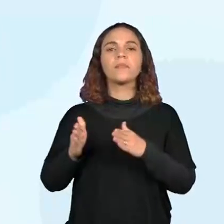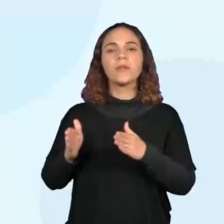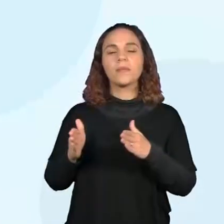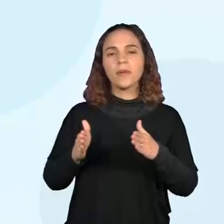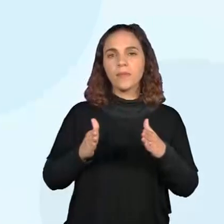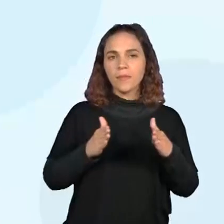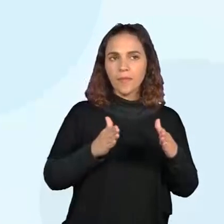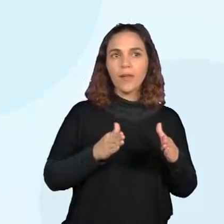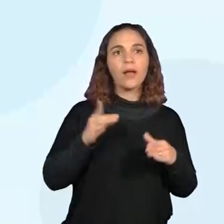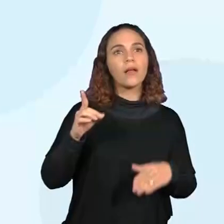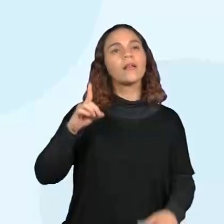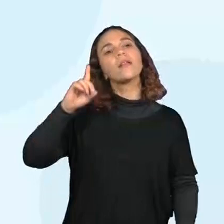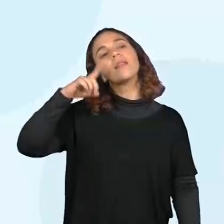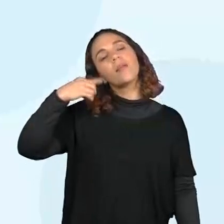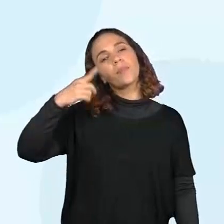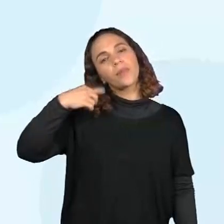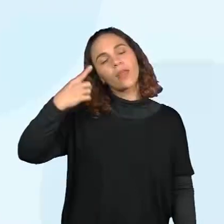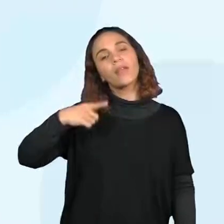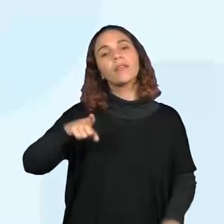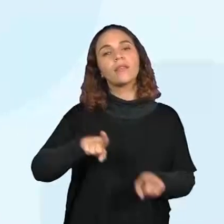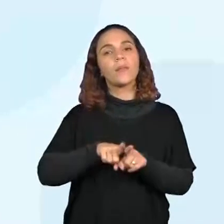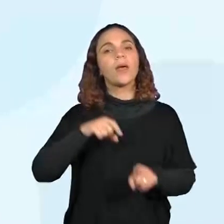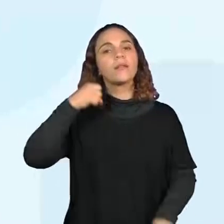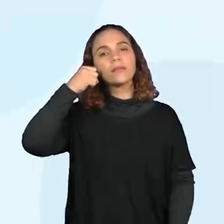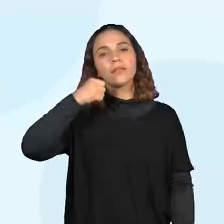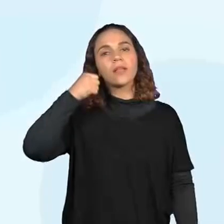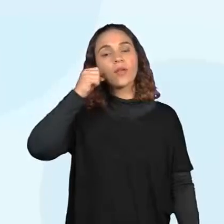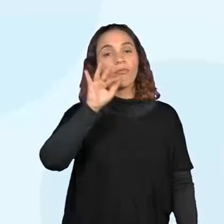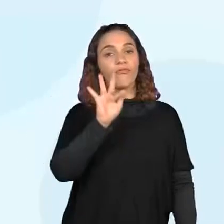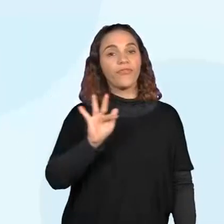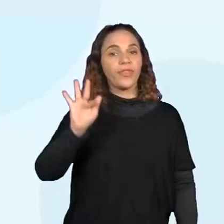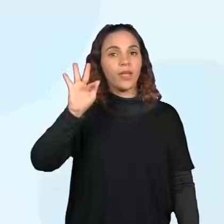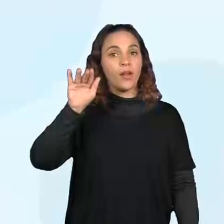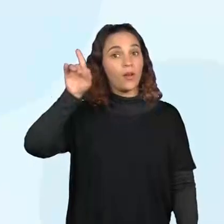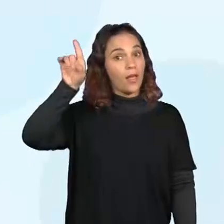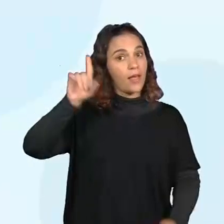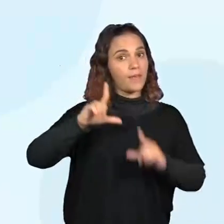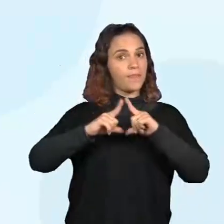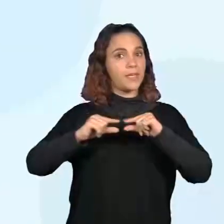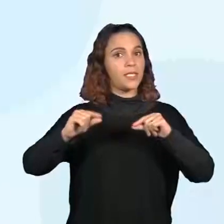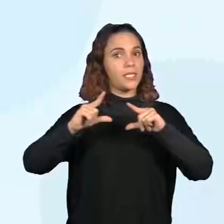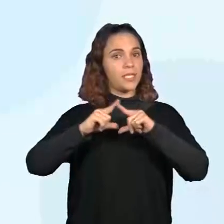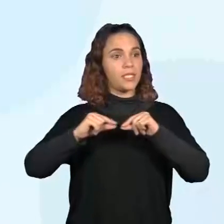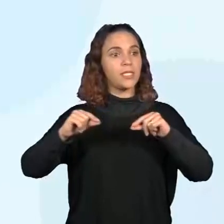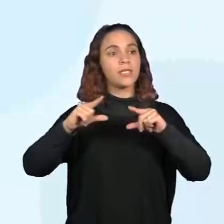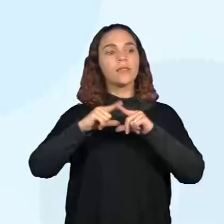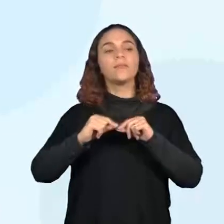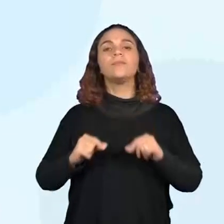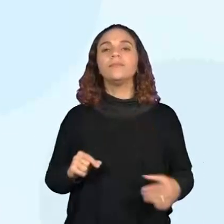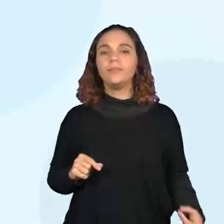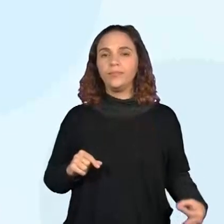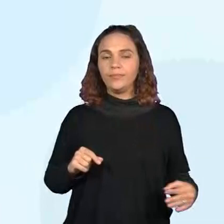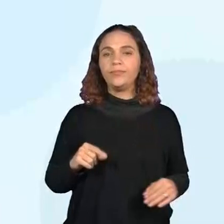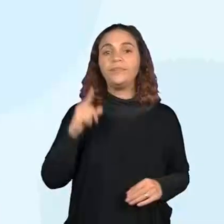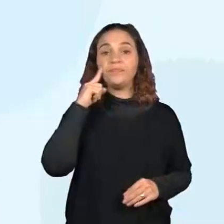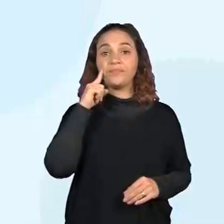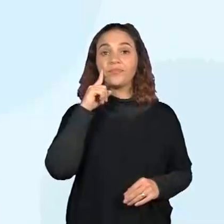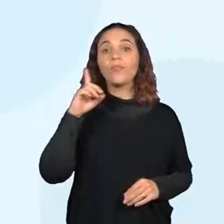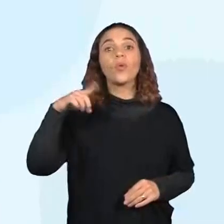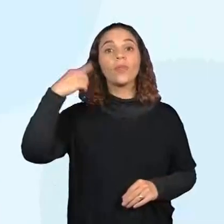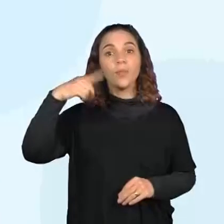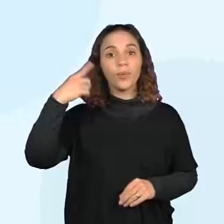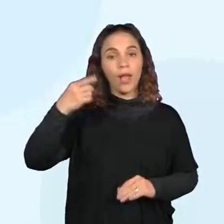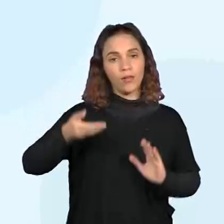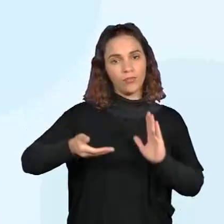reperspectivamente aos deputados e senadores federais, que recebe essa confiança do povo por meio do voto